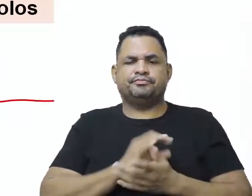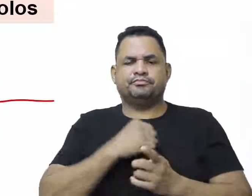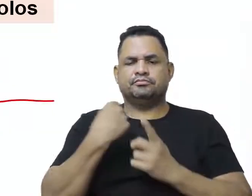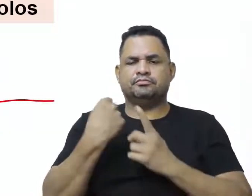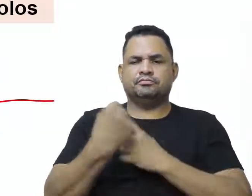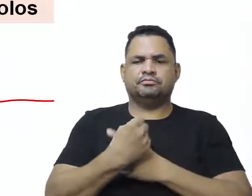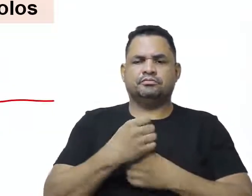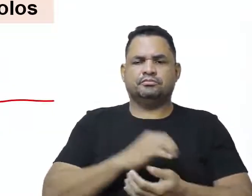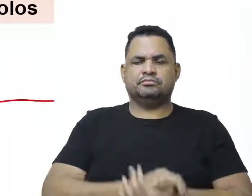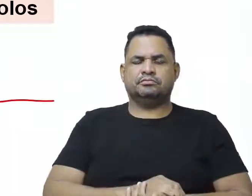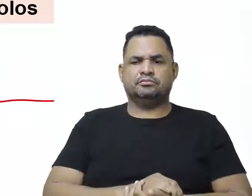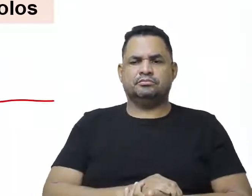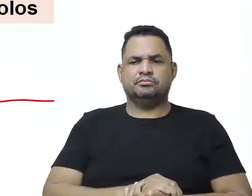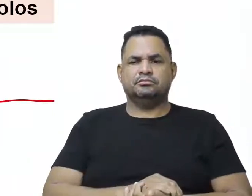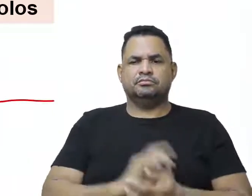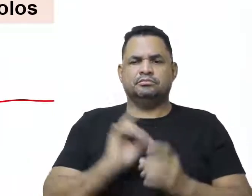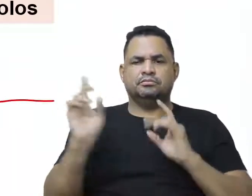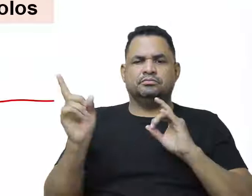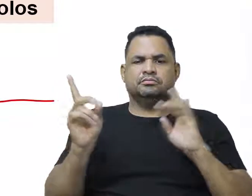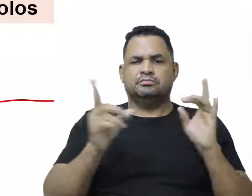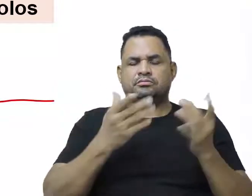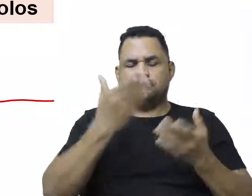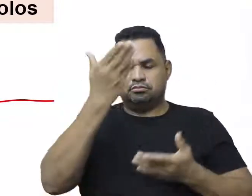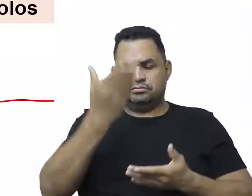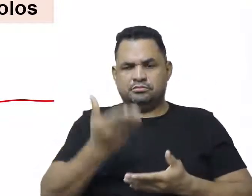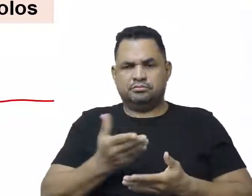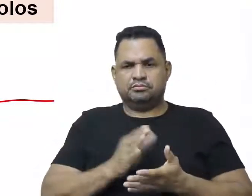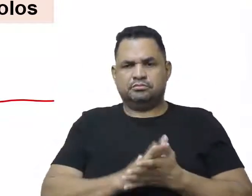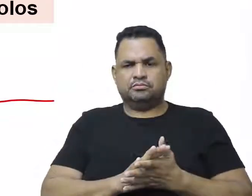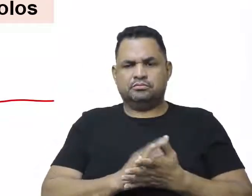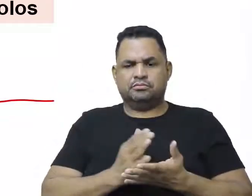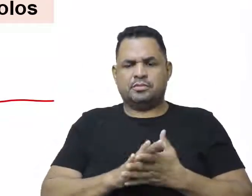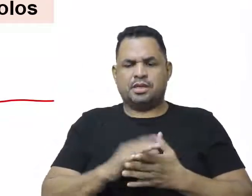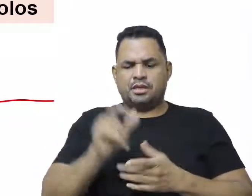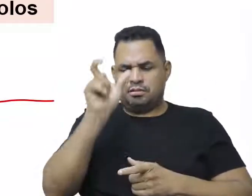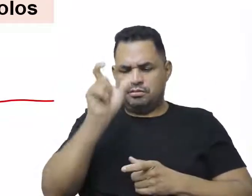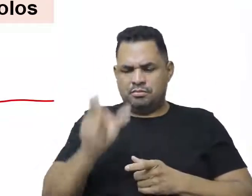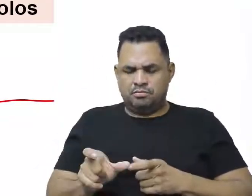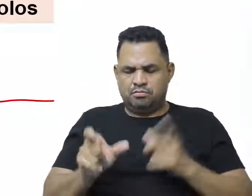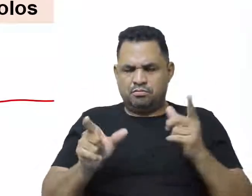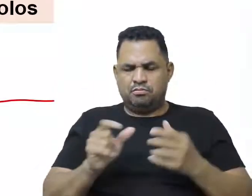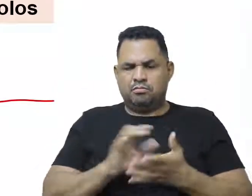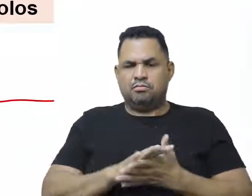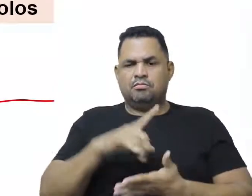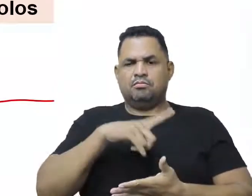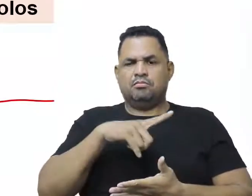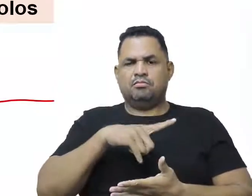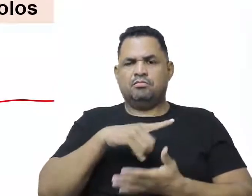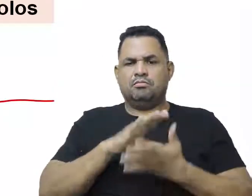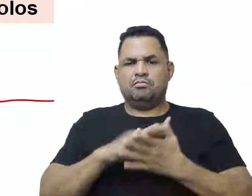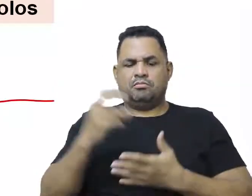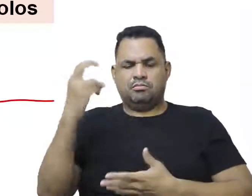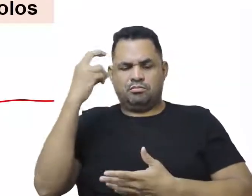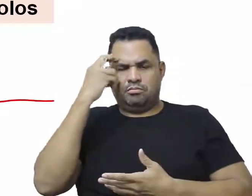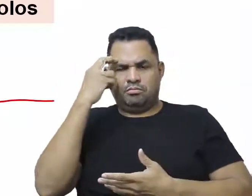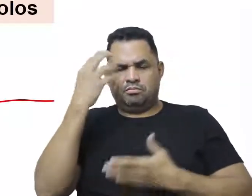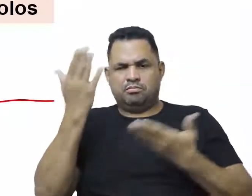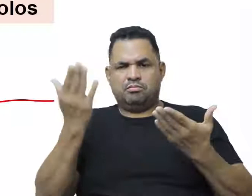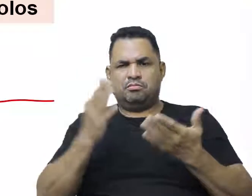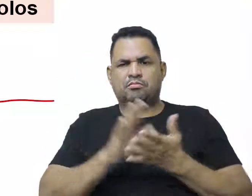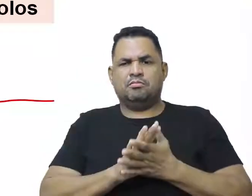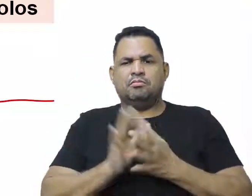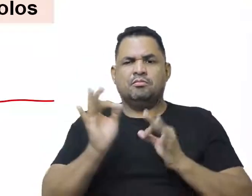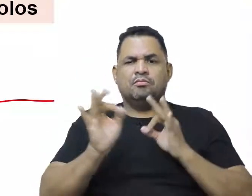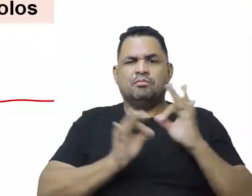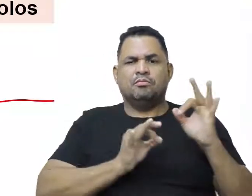Essa sociedade então cada ser cada você social cada indivíduo aí tem a sua cultura né